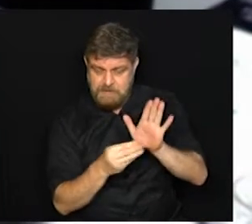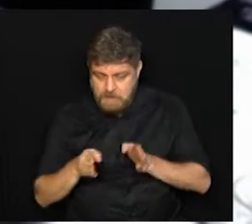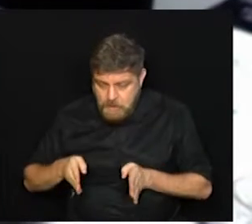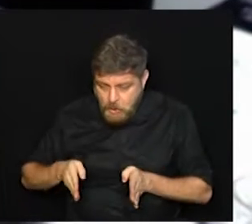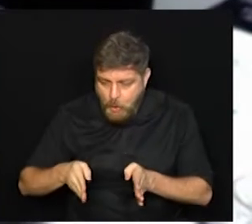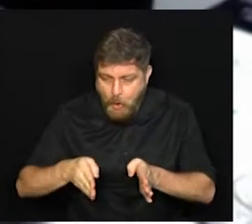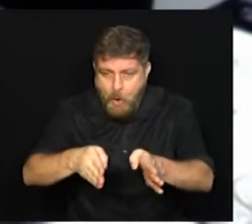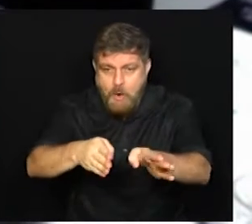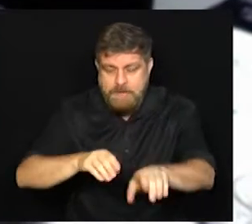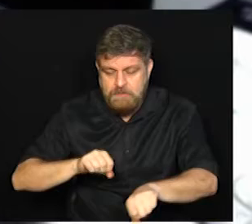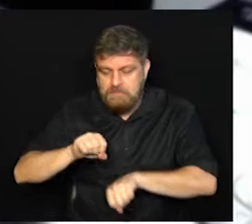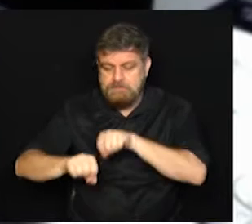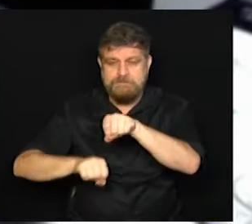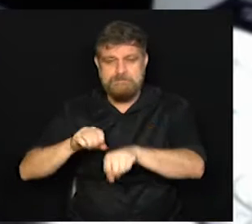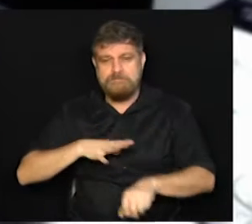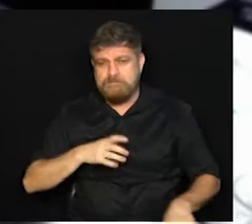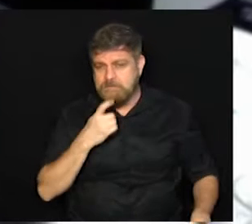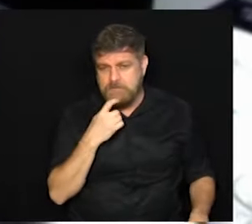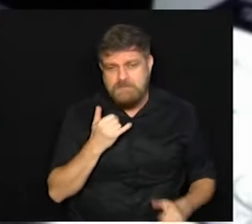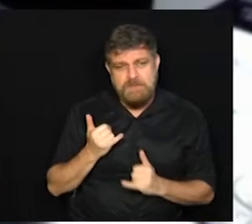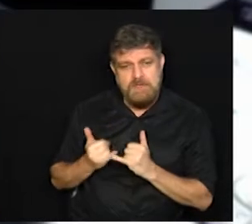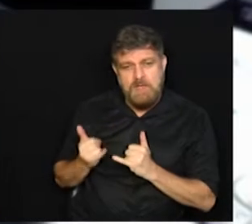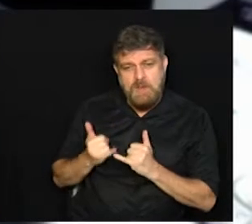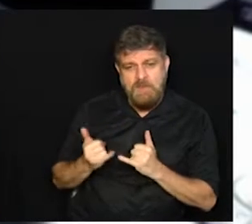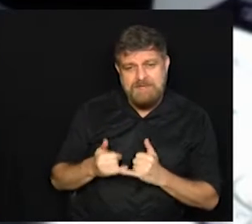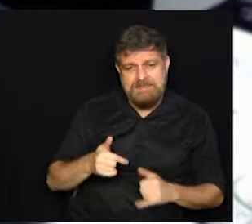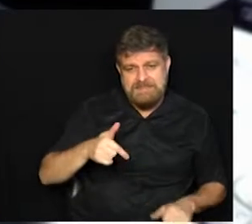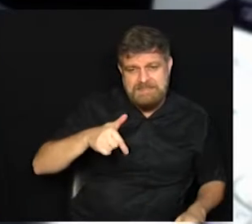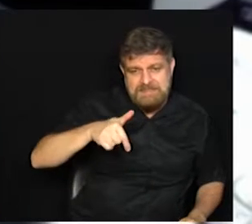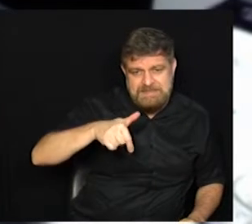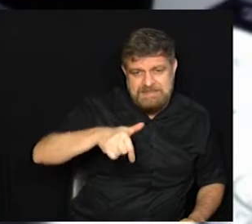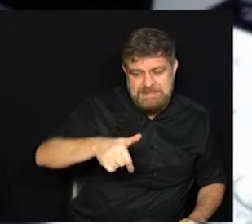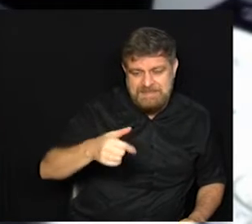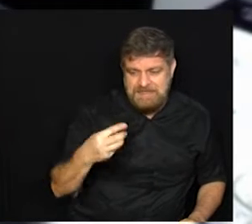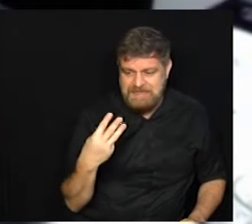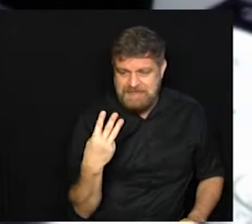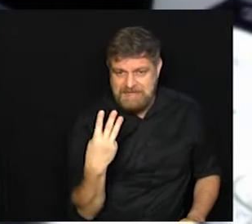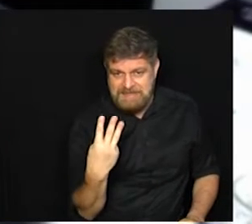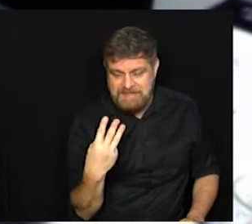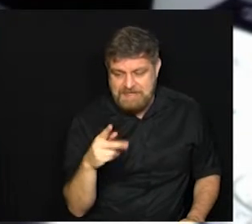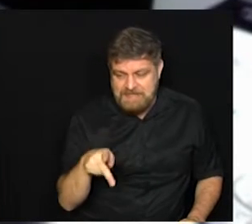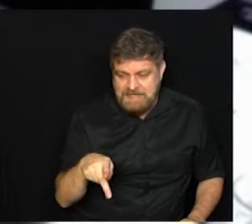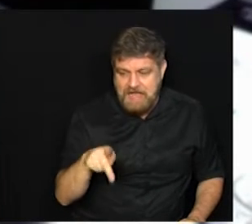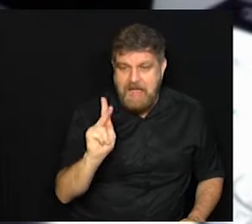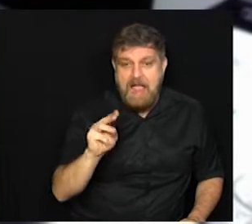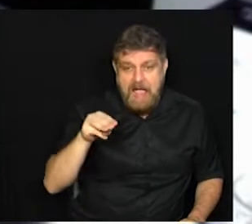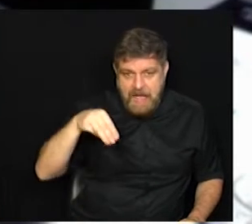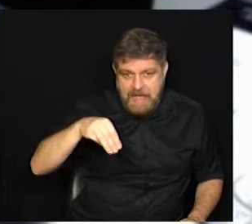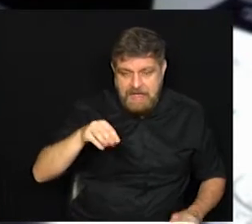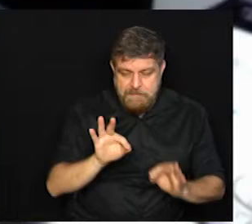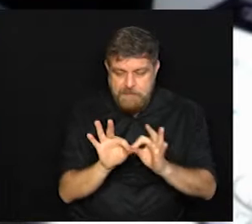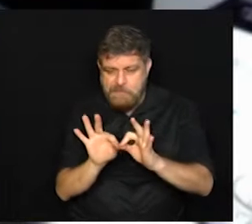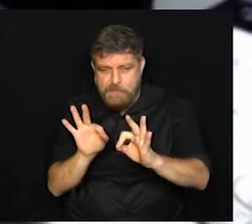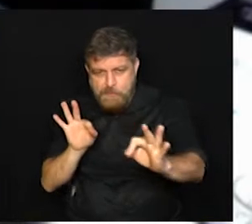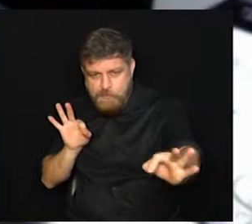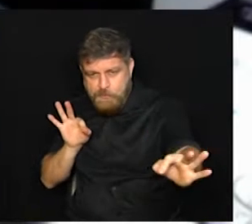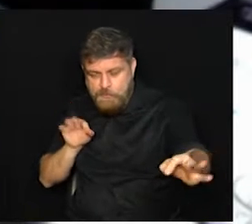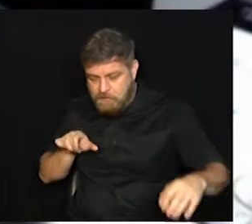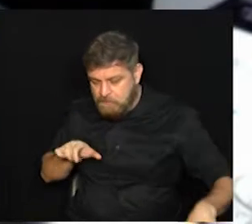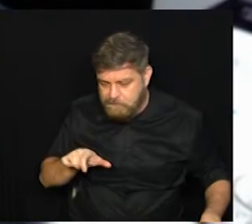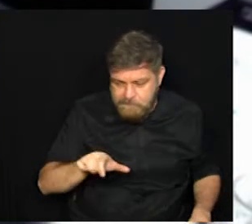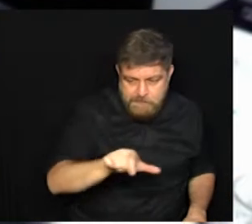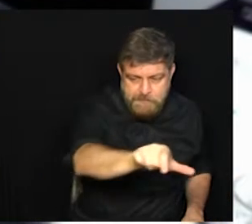nossa cidade, né? Nós temos quase 73 quilômetros de ciclovia, né, em operação hoje na cidade de